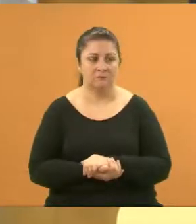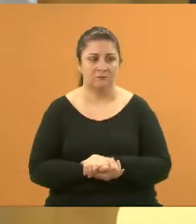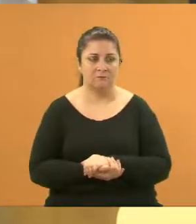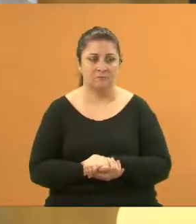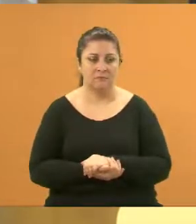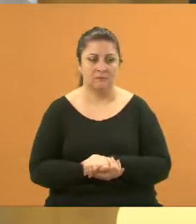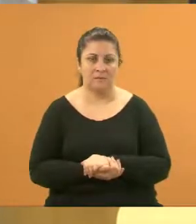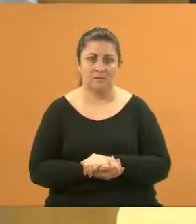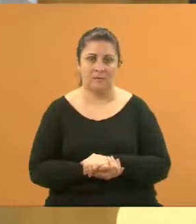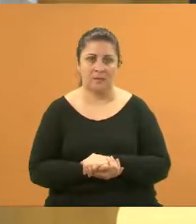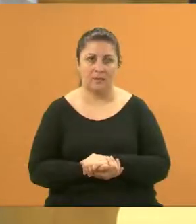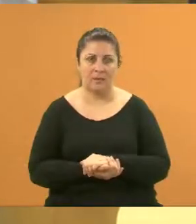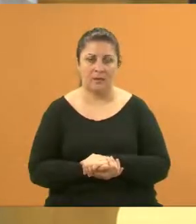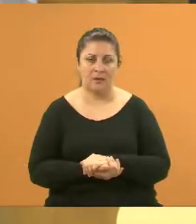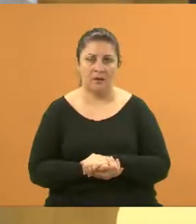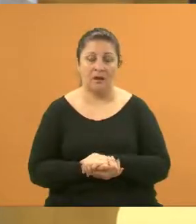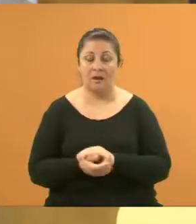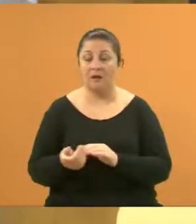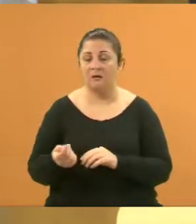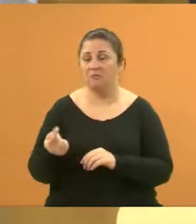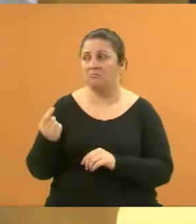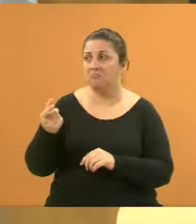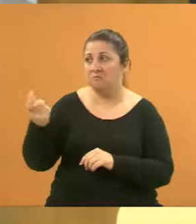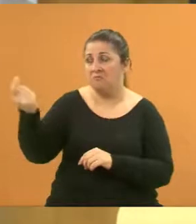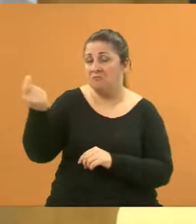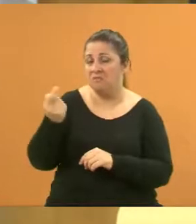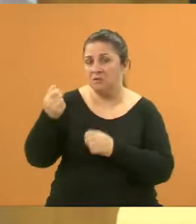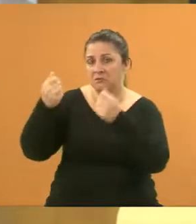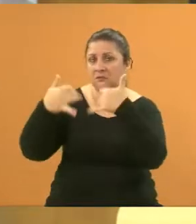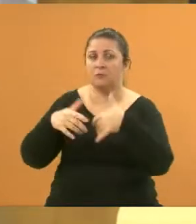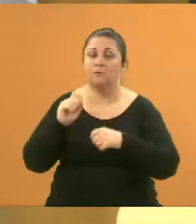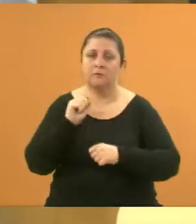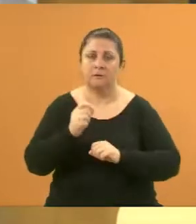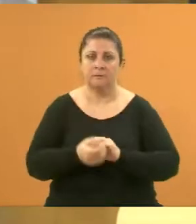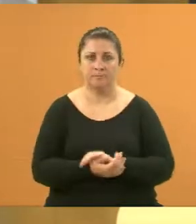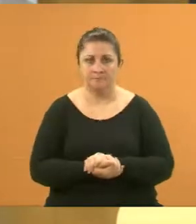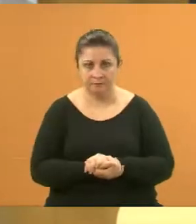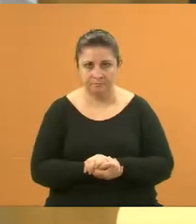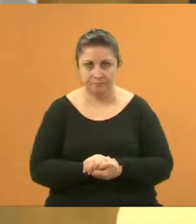Aí, uma das justificativas aqui é a seguinte,